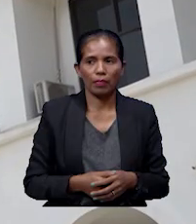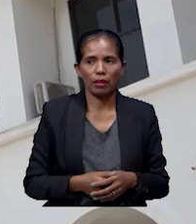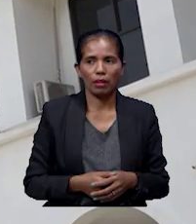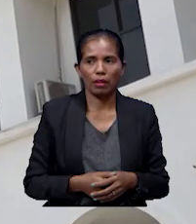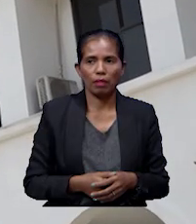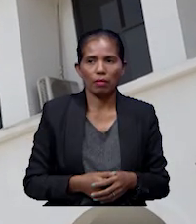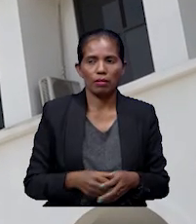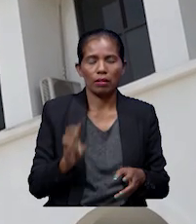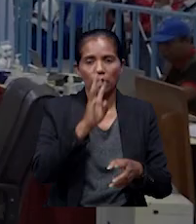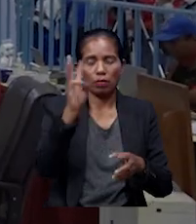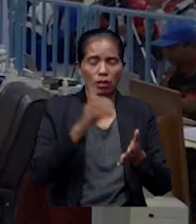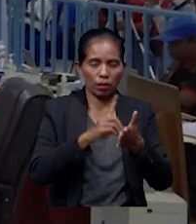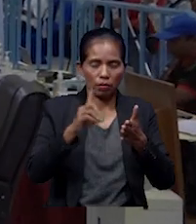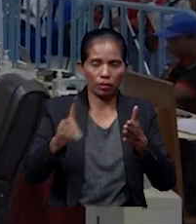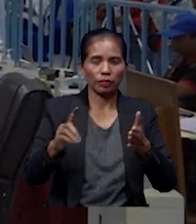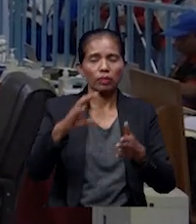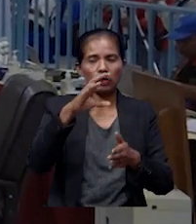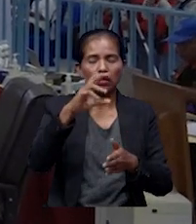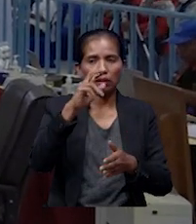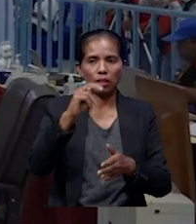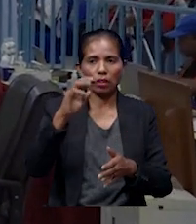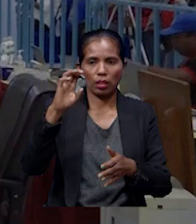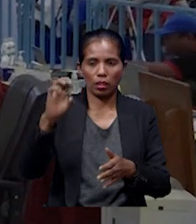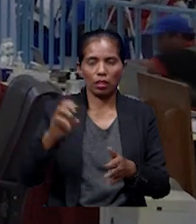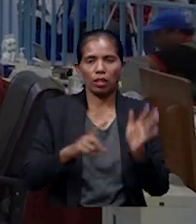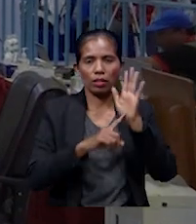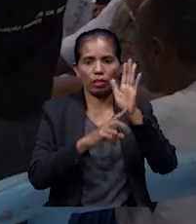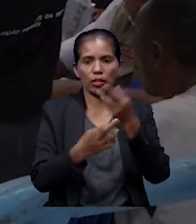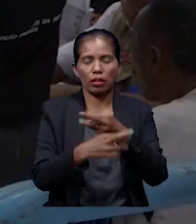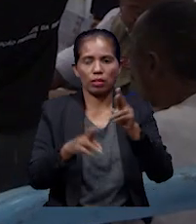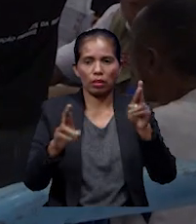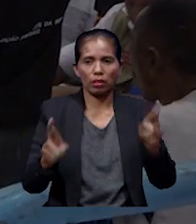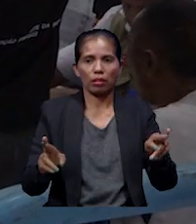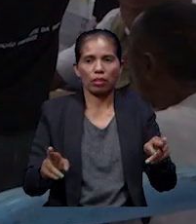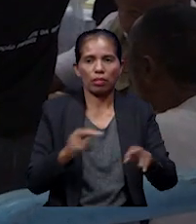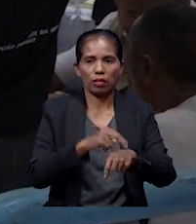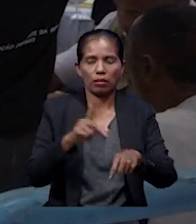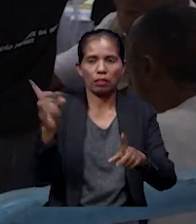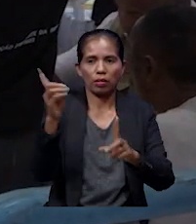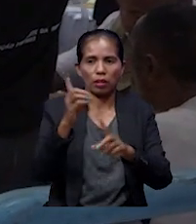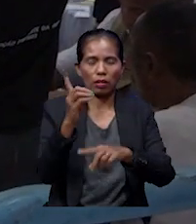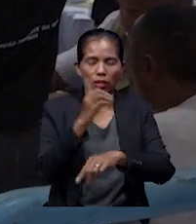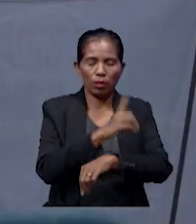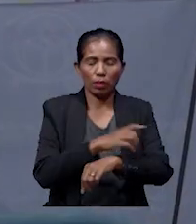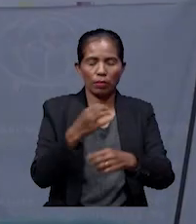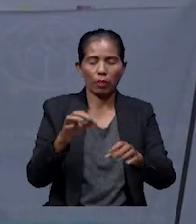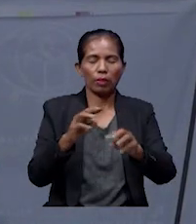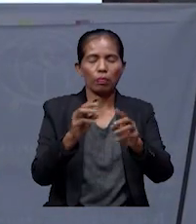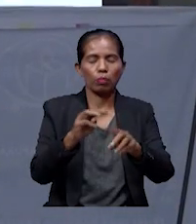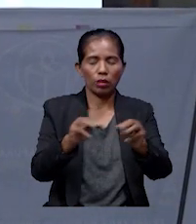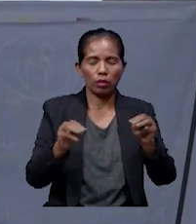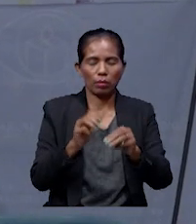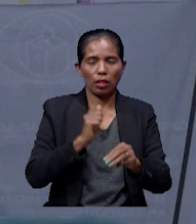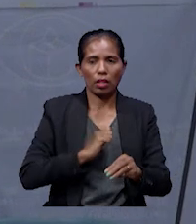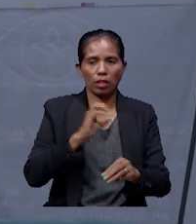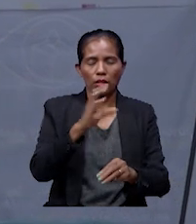Iha kuarta semana ne Komisang Nasional Eleisang publika resultado apuramento nasional balorong dahulu husi município Aileu no Aileu voto